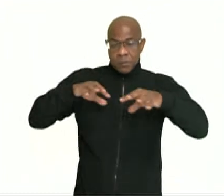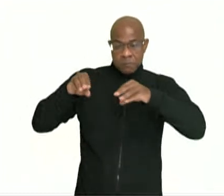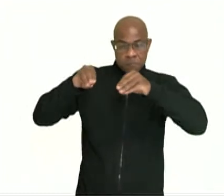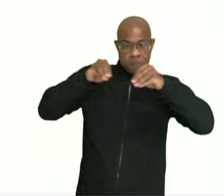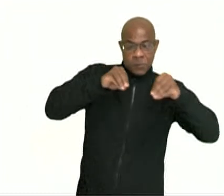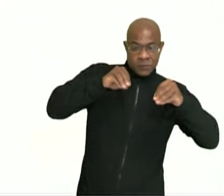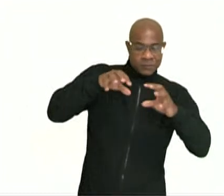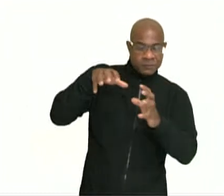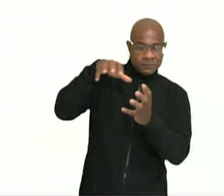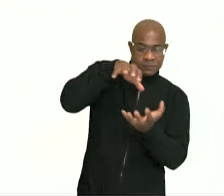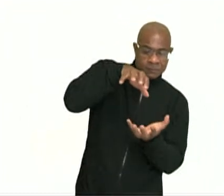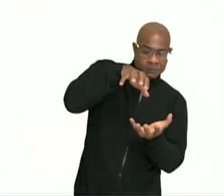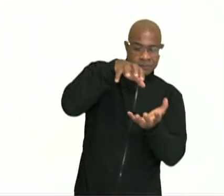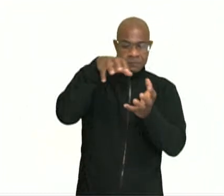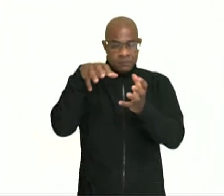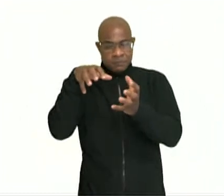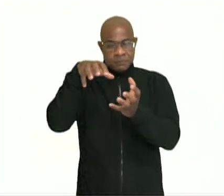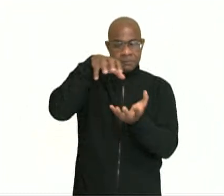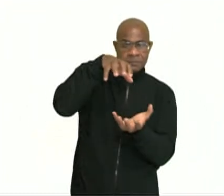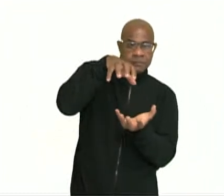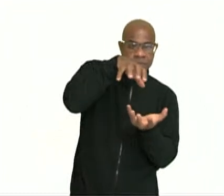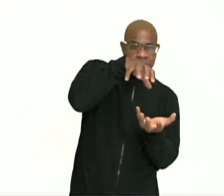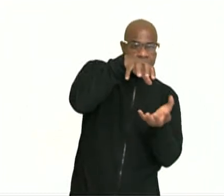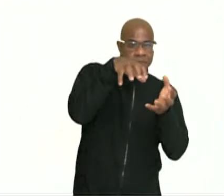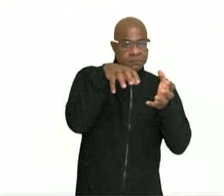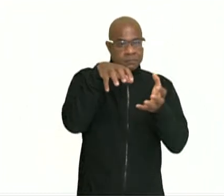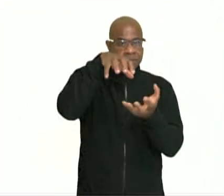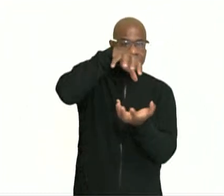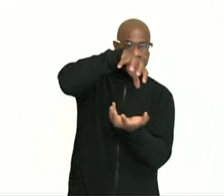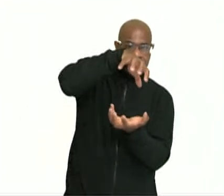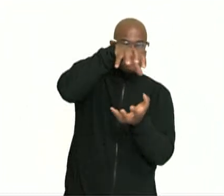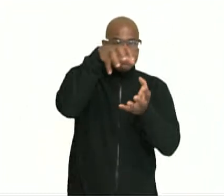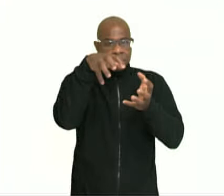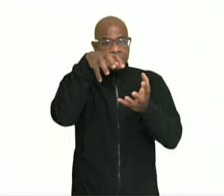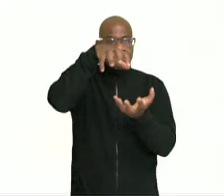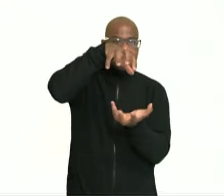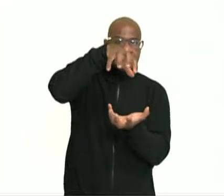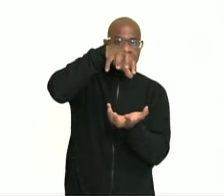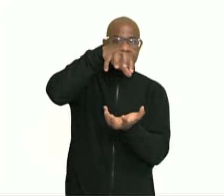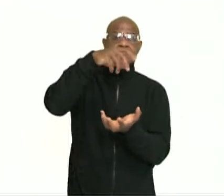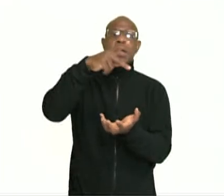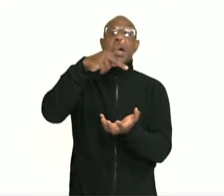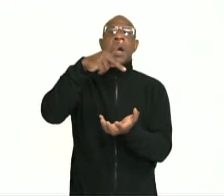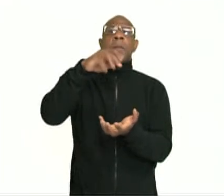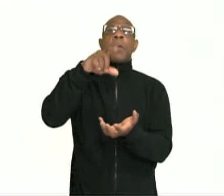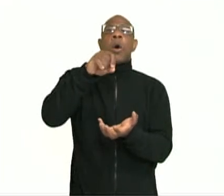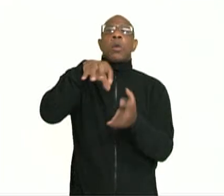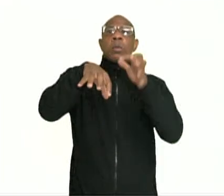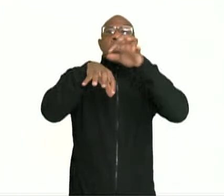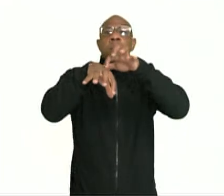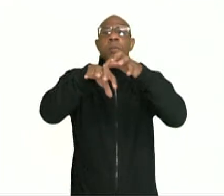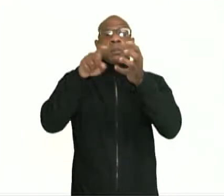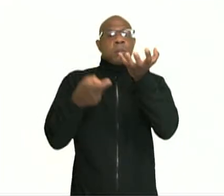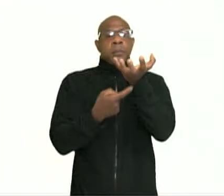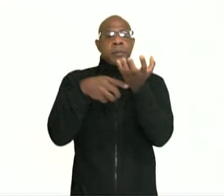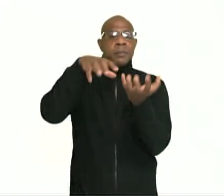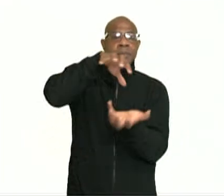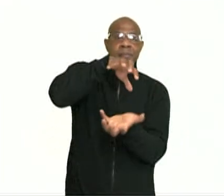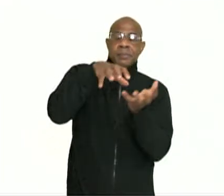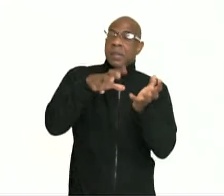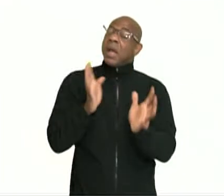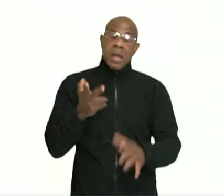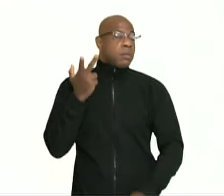consequência, com que os polos se movam. Esse movimento geralmente acontece de forma natural, ou seja,